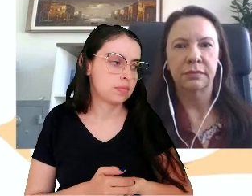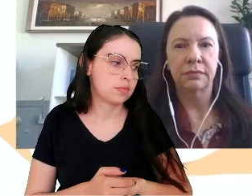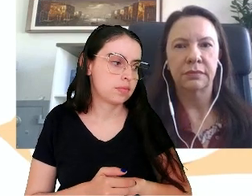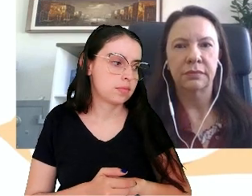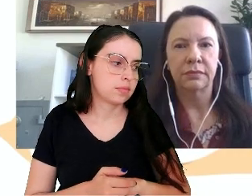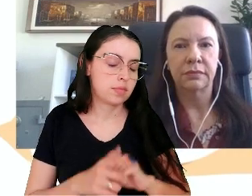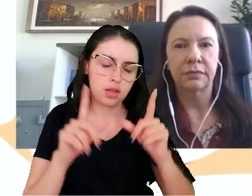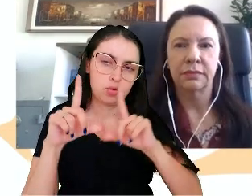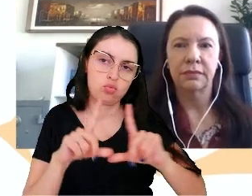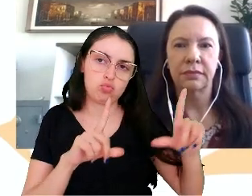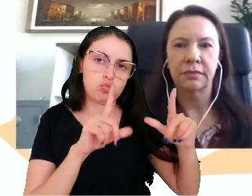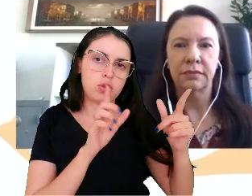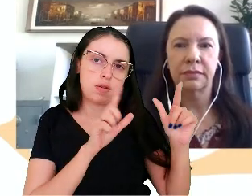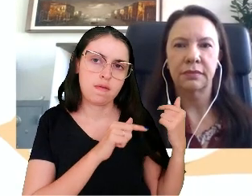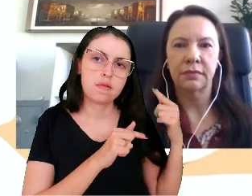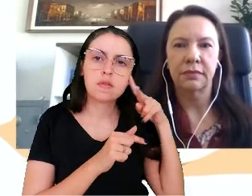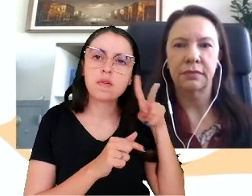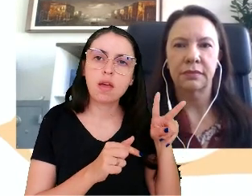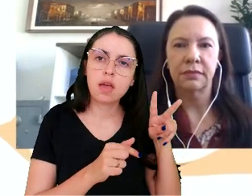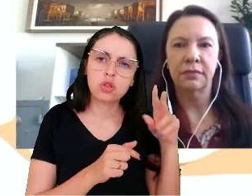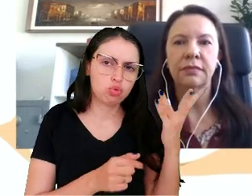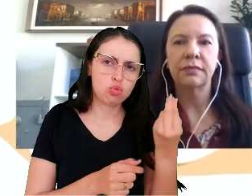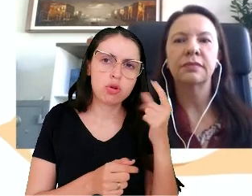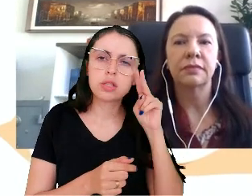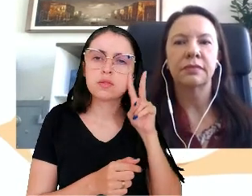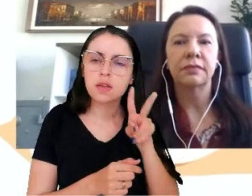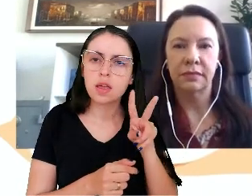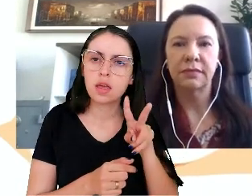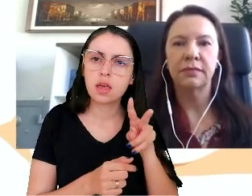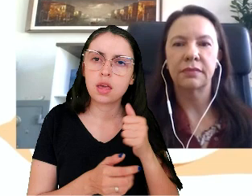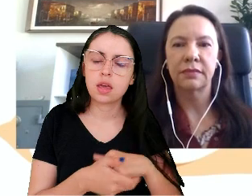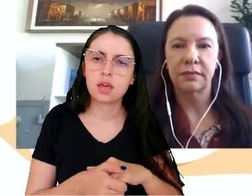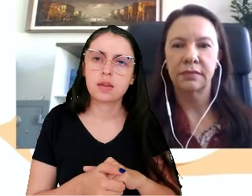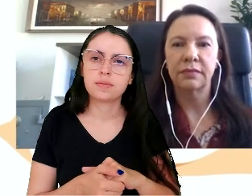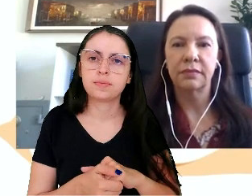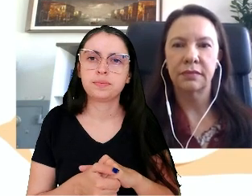Bem, dá para ver aqui todos?